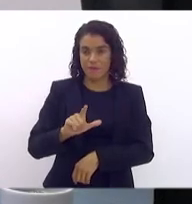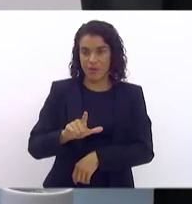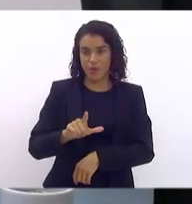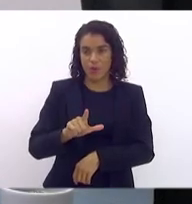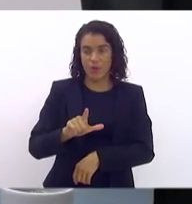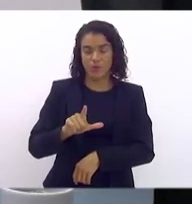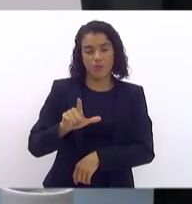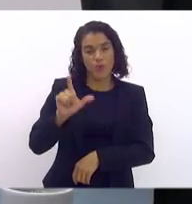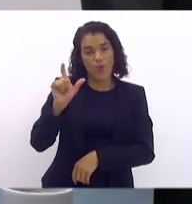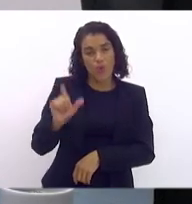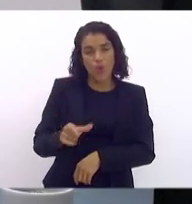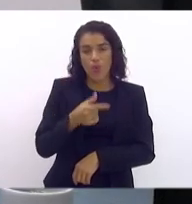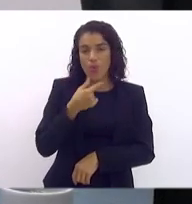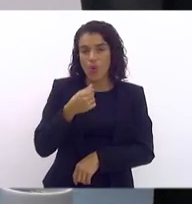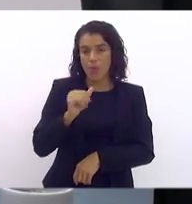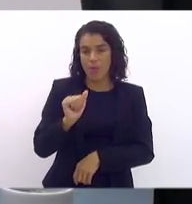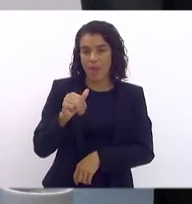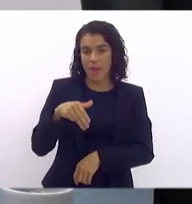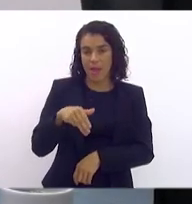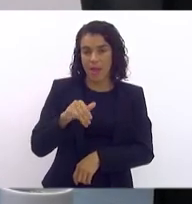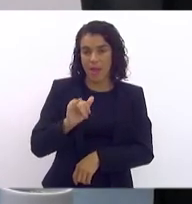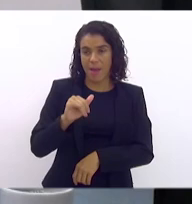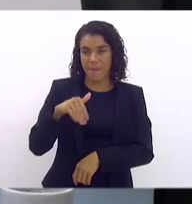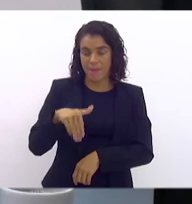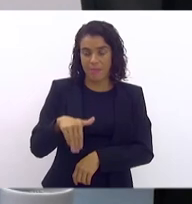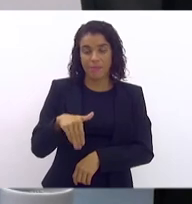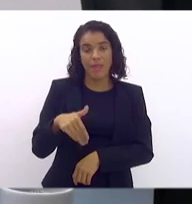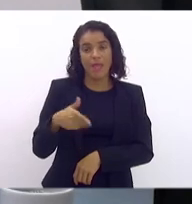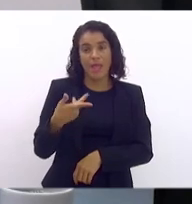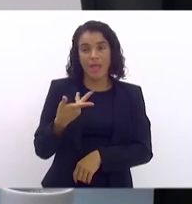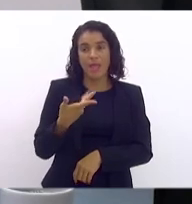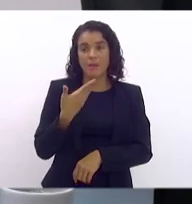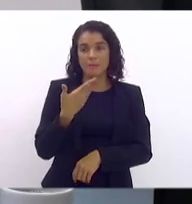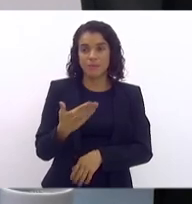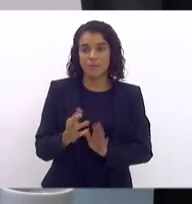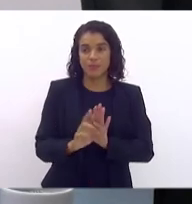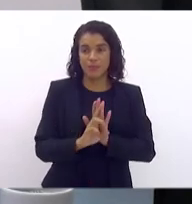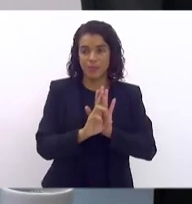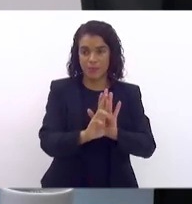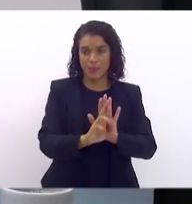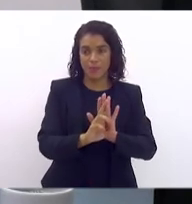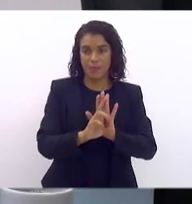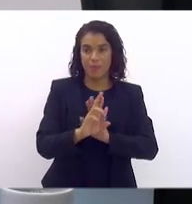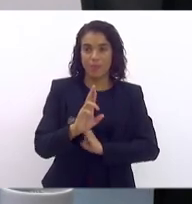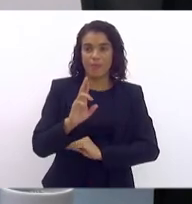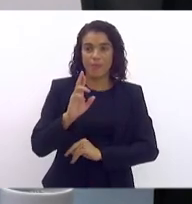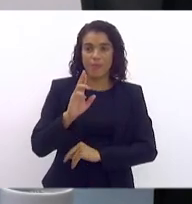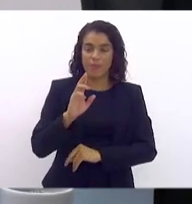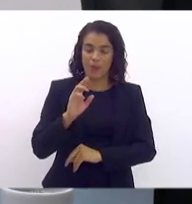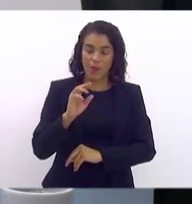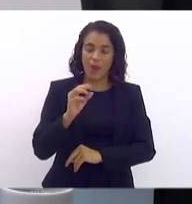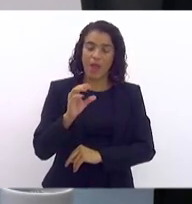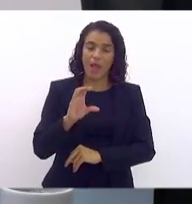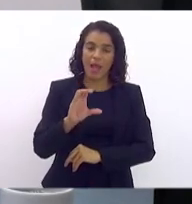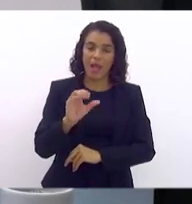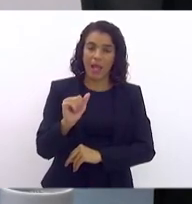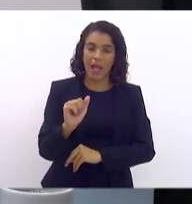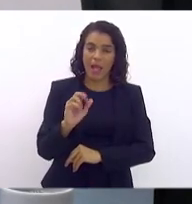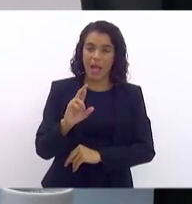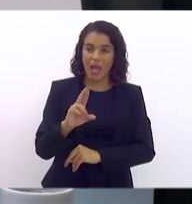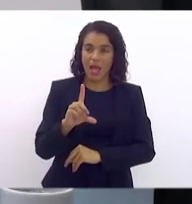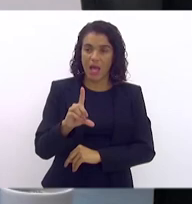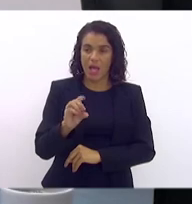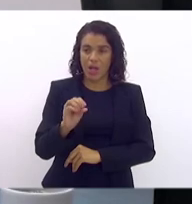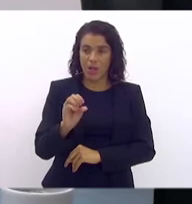E ele nos enviou um representante o Senor Carlos Eduardo de Araújo Rangel com quem nós já